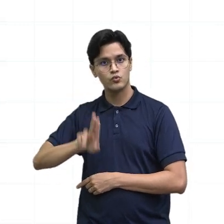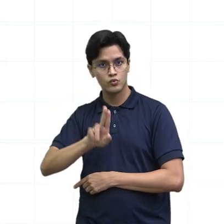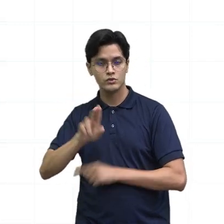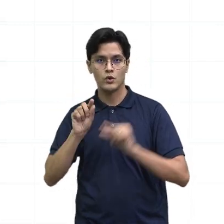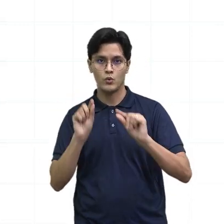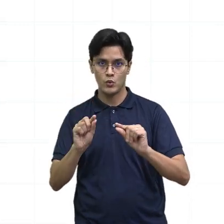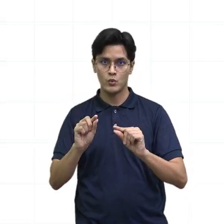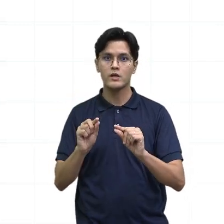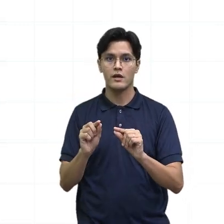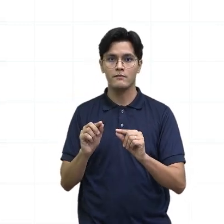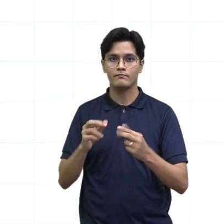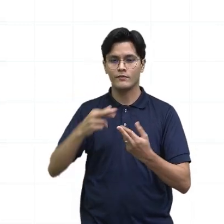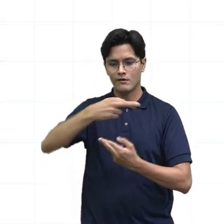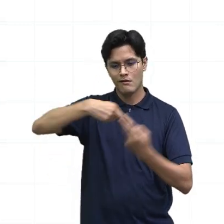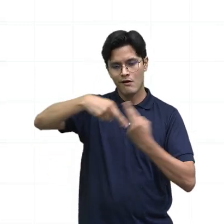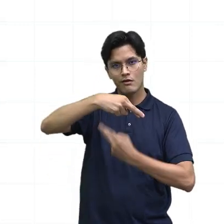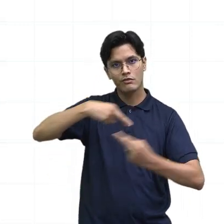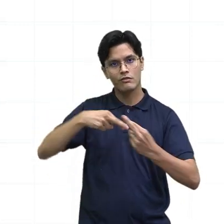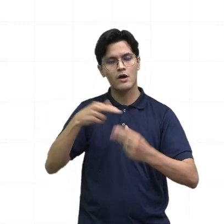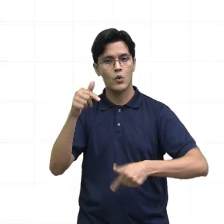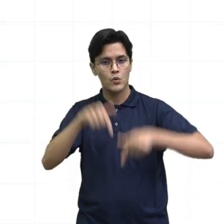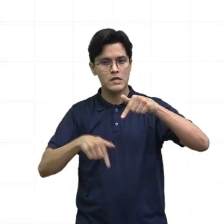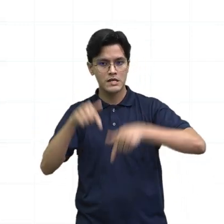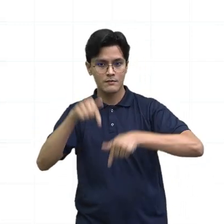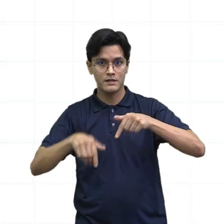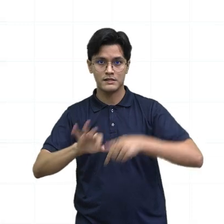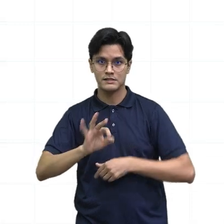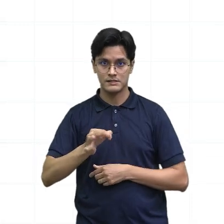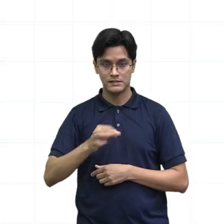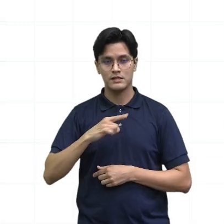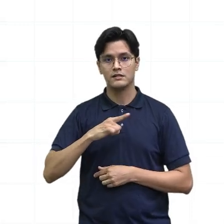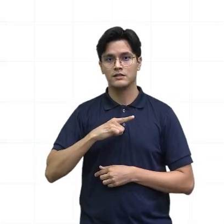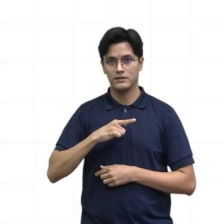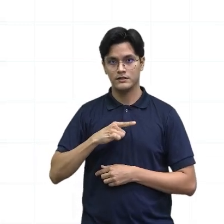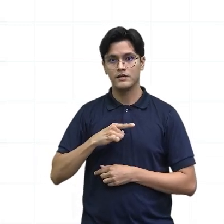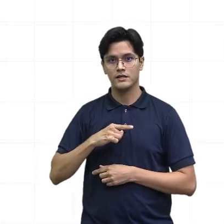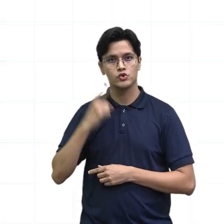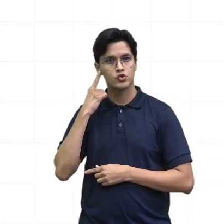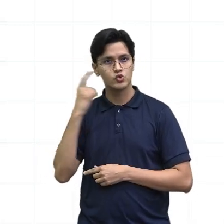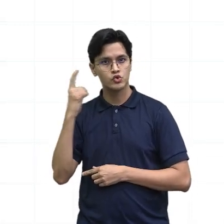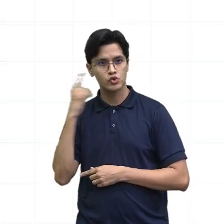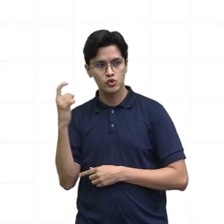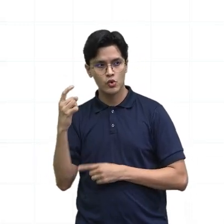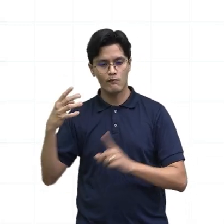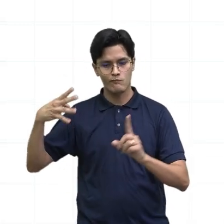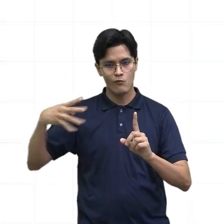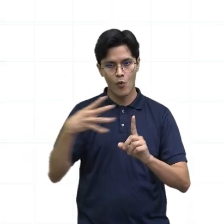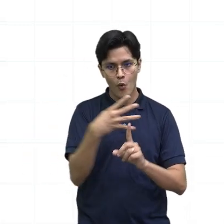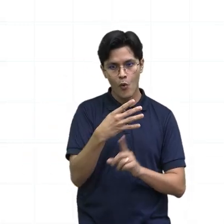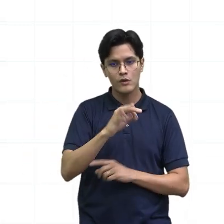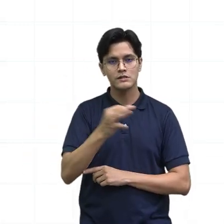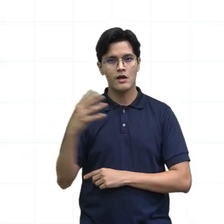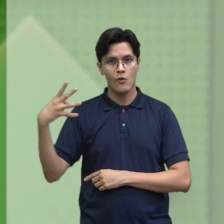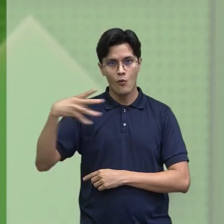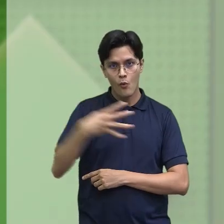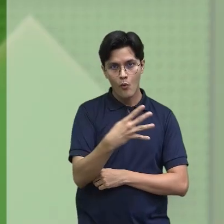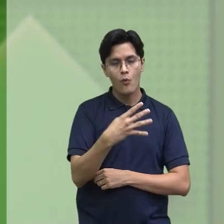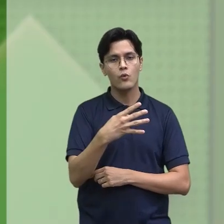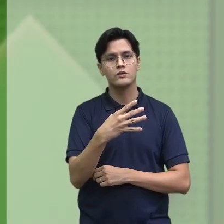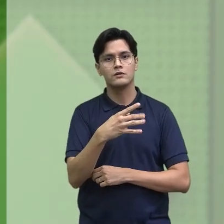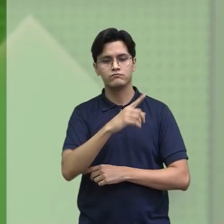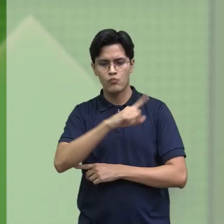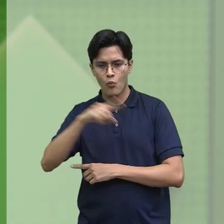O ultrassom, gente, consiste aí em ondas sonoras, né, que não são captadas pelo nosso ouvido, tá? Mas